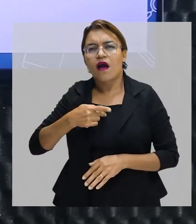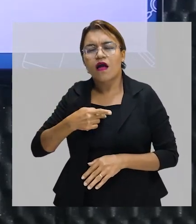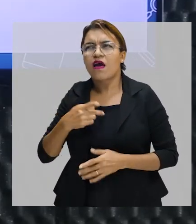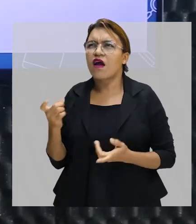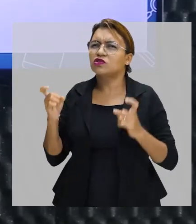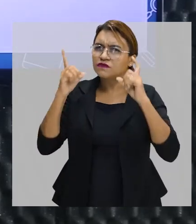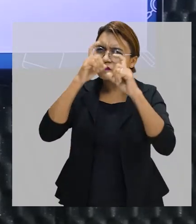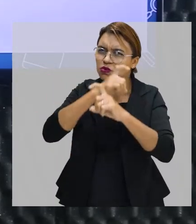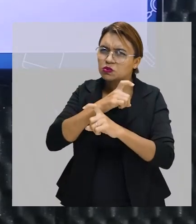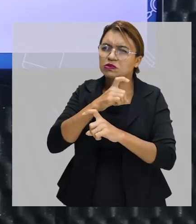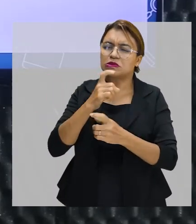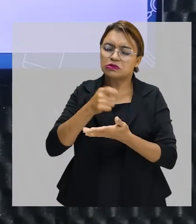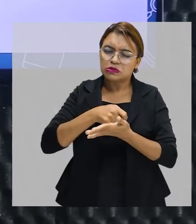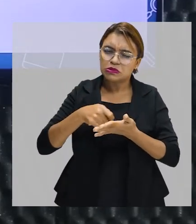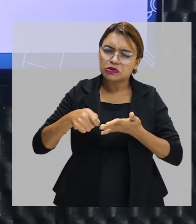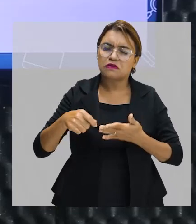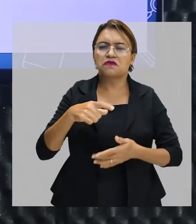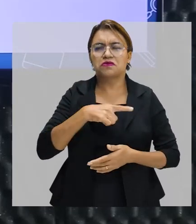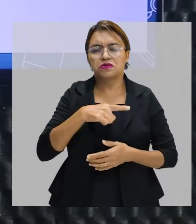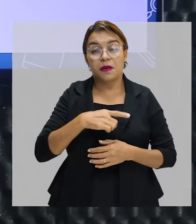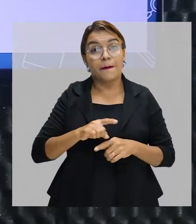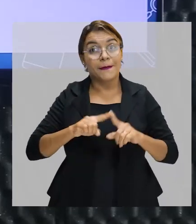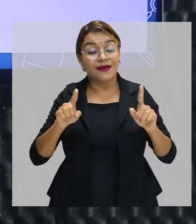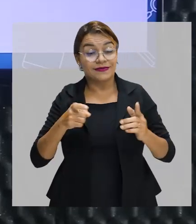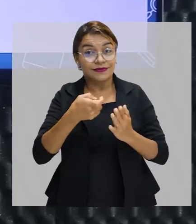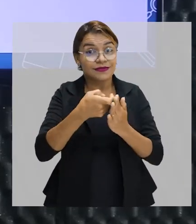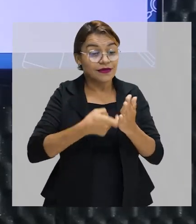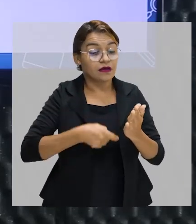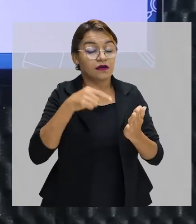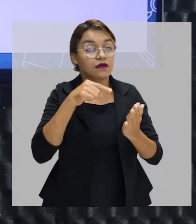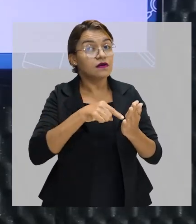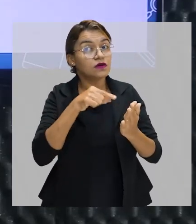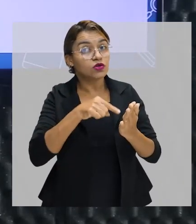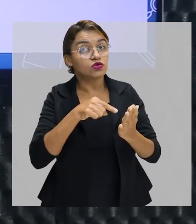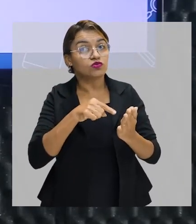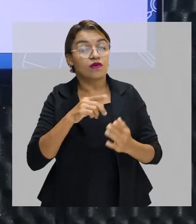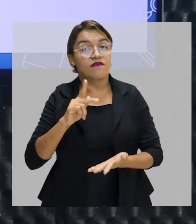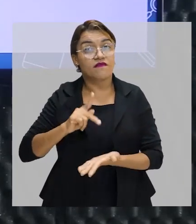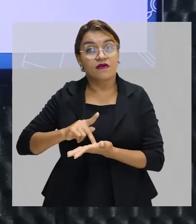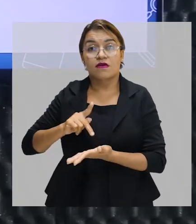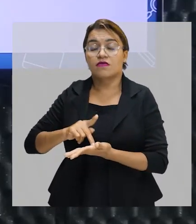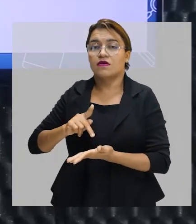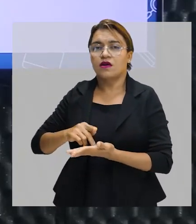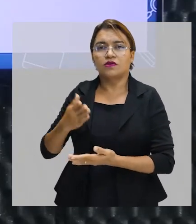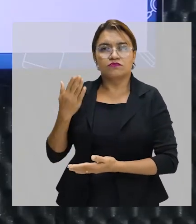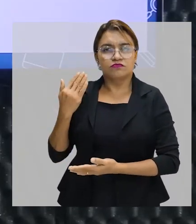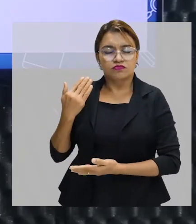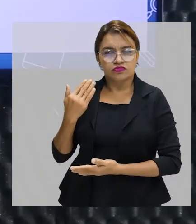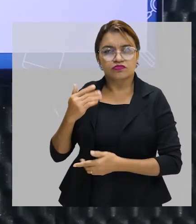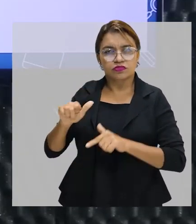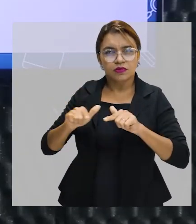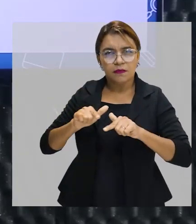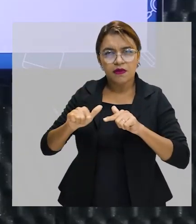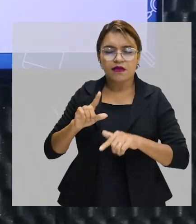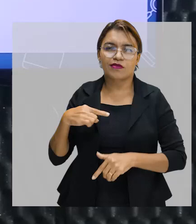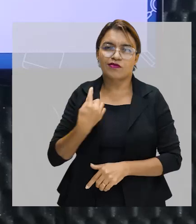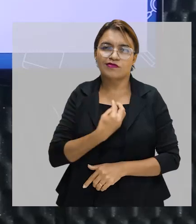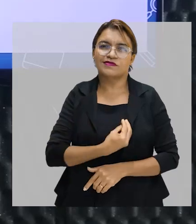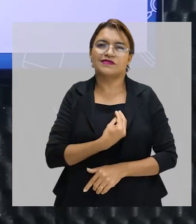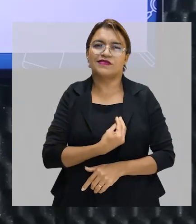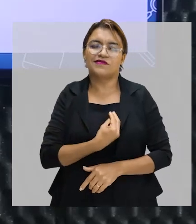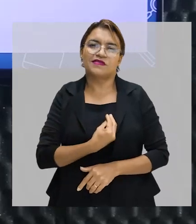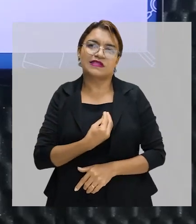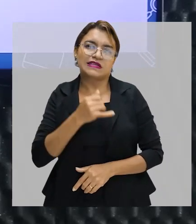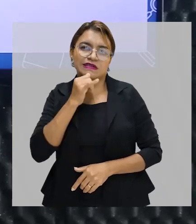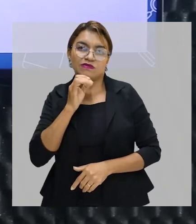realmente tem, mas se nós analisarmos que o texto, na verdade, já é algo trabalhado por nós no dia a dia, né? A gente pensa em